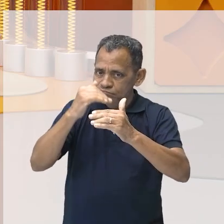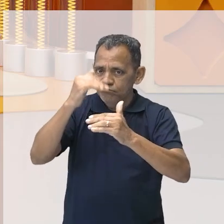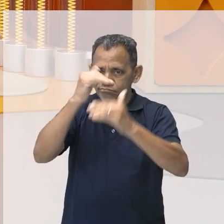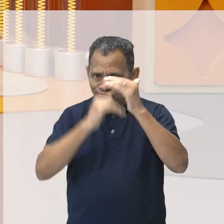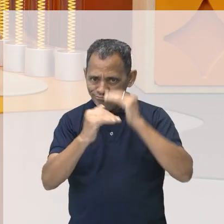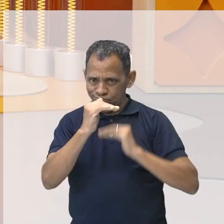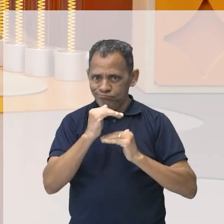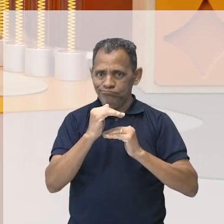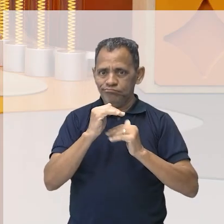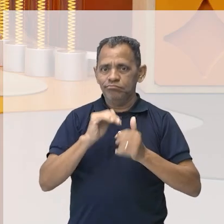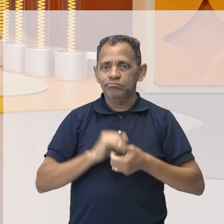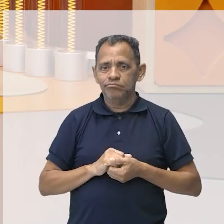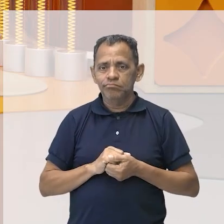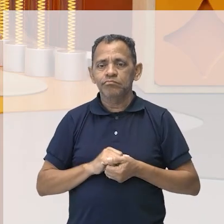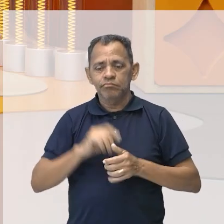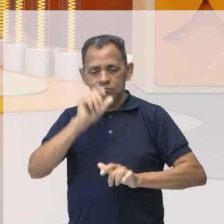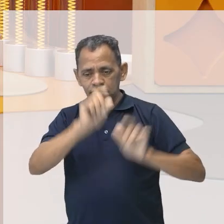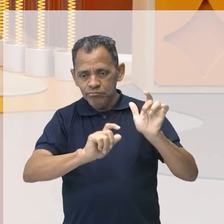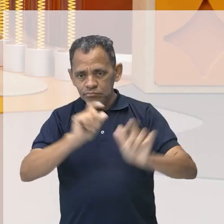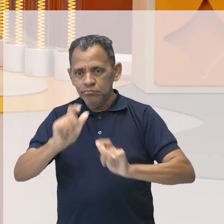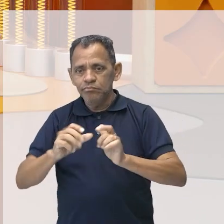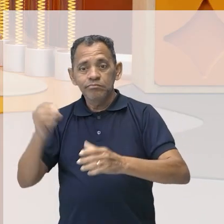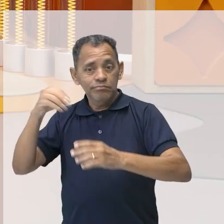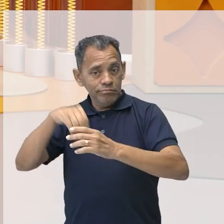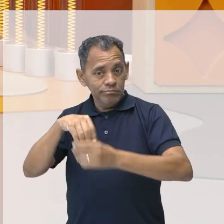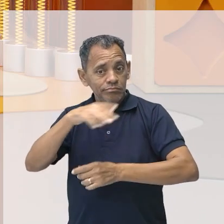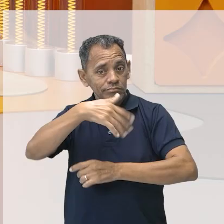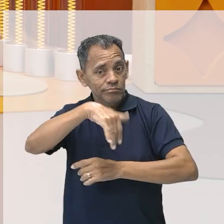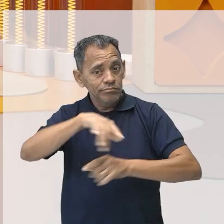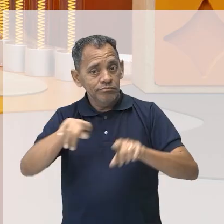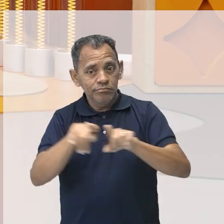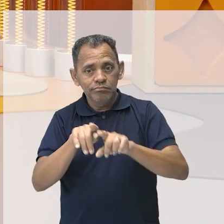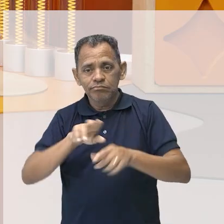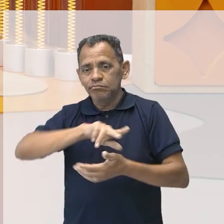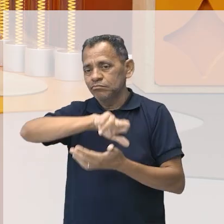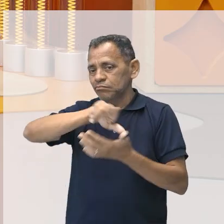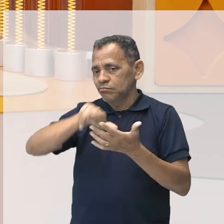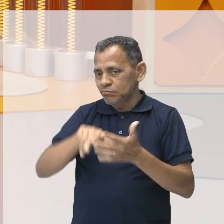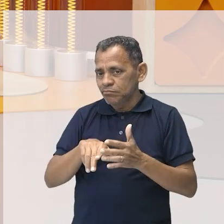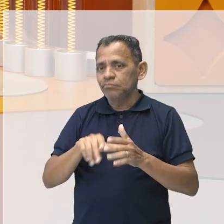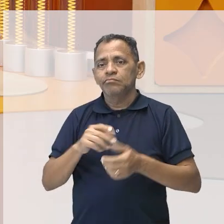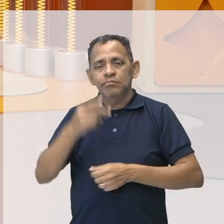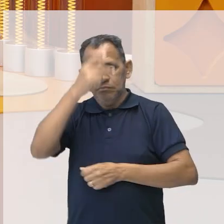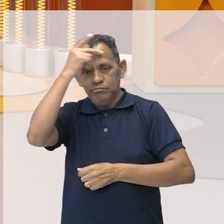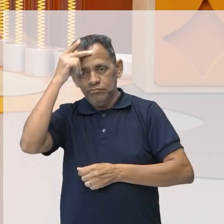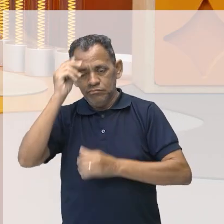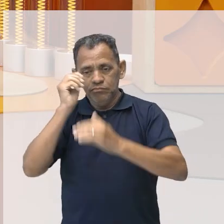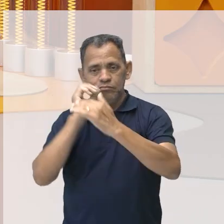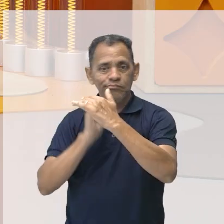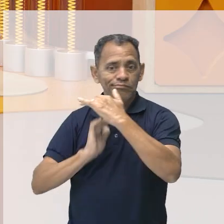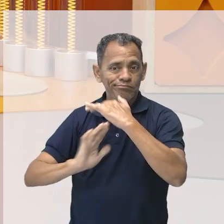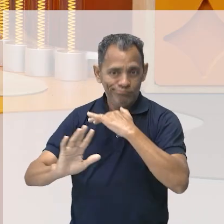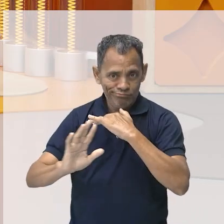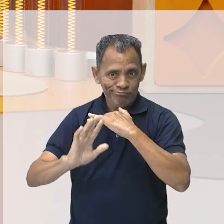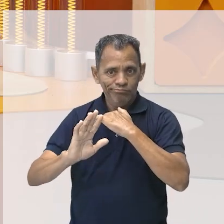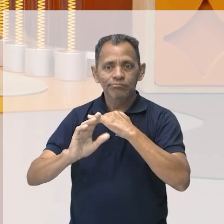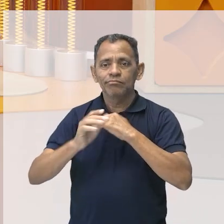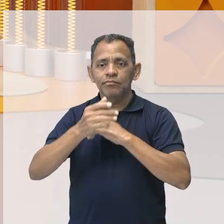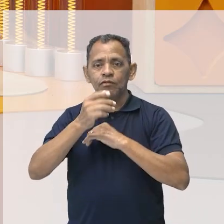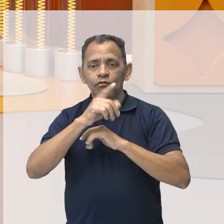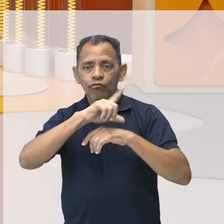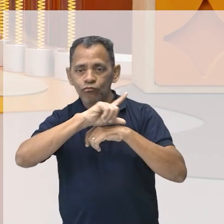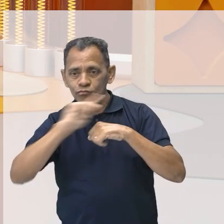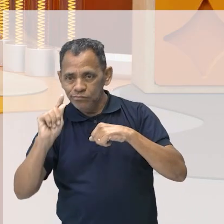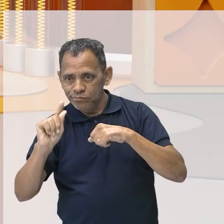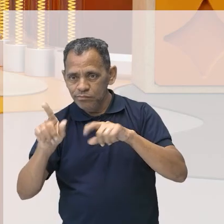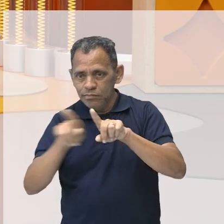ela acaba se inserindo nesse meio e muitas vezes essas pessoas elas têm que fugir, têm que sair dessas áreas, e é